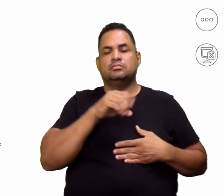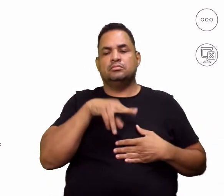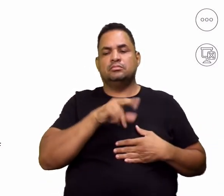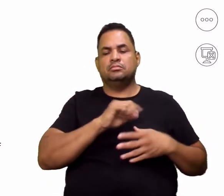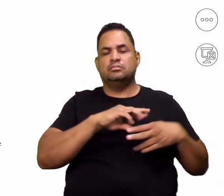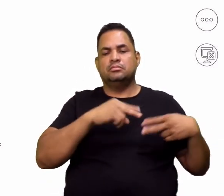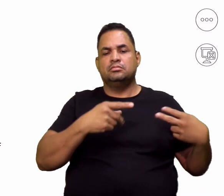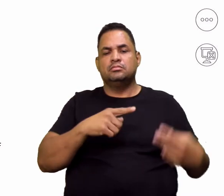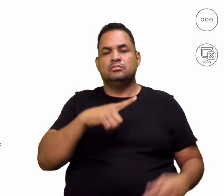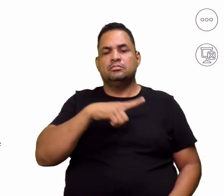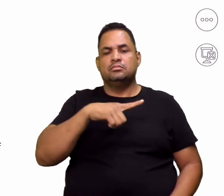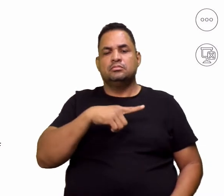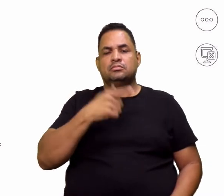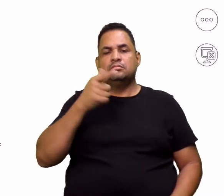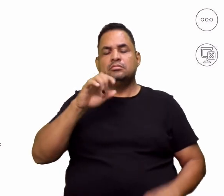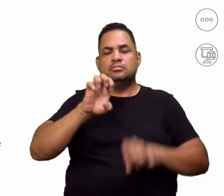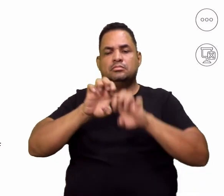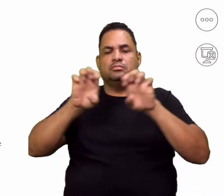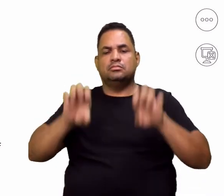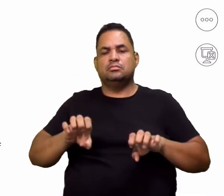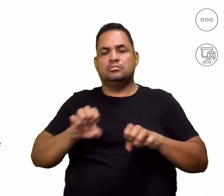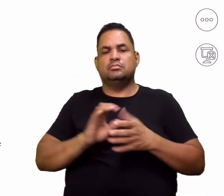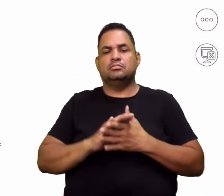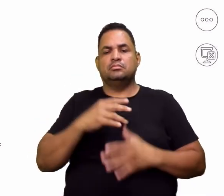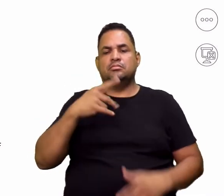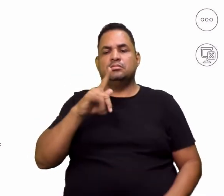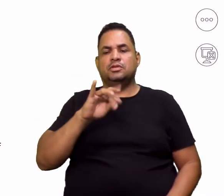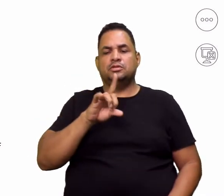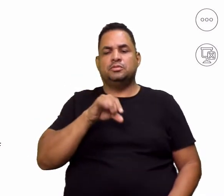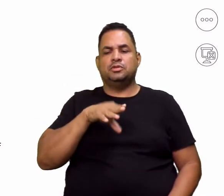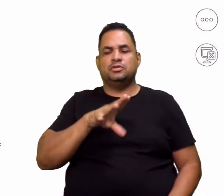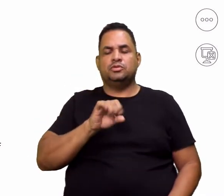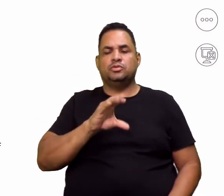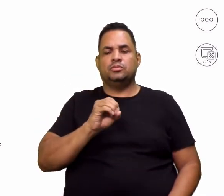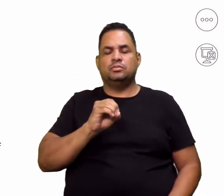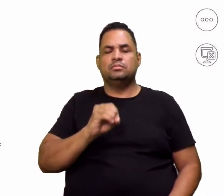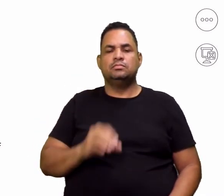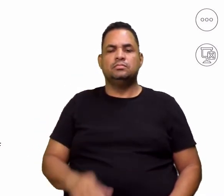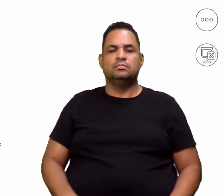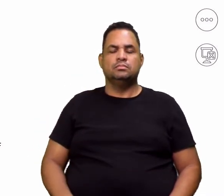e ela tem essa outra estrutura aqui chamada de plasmídio,